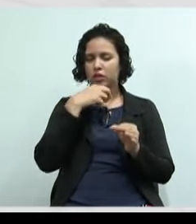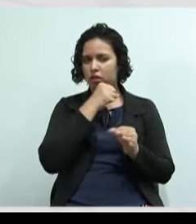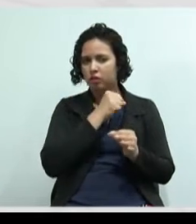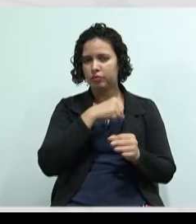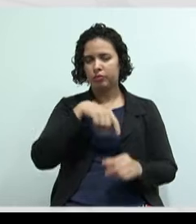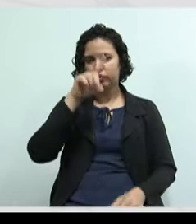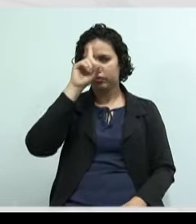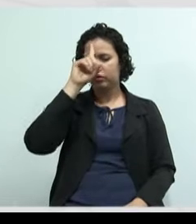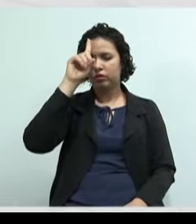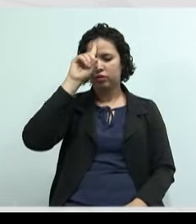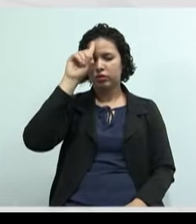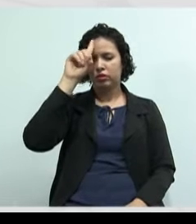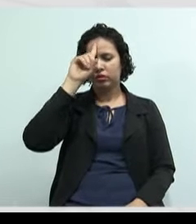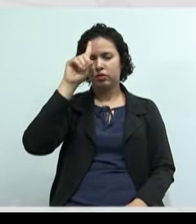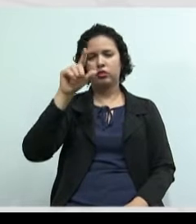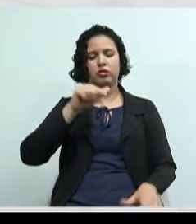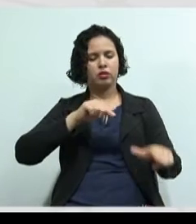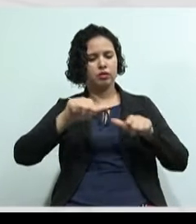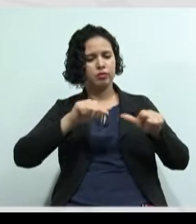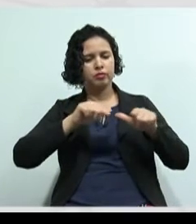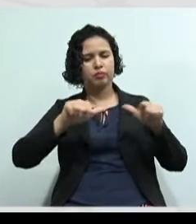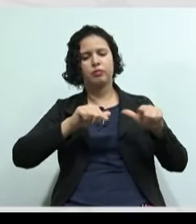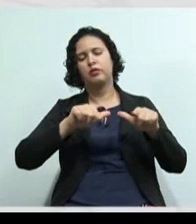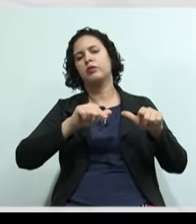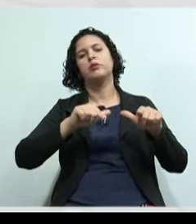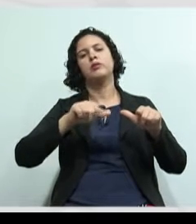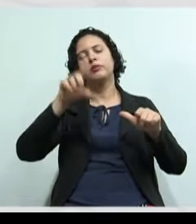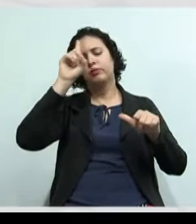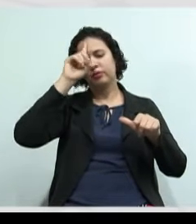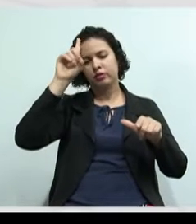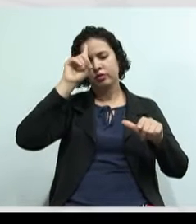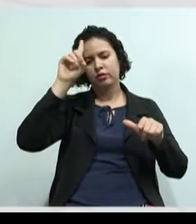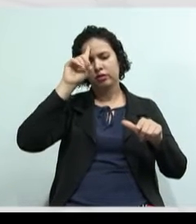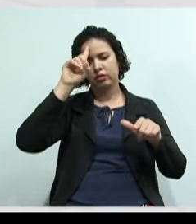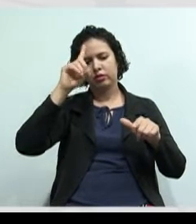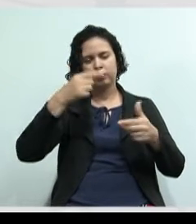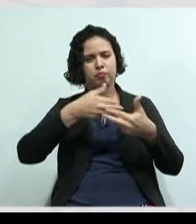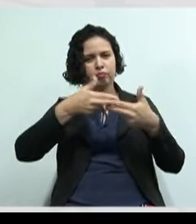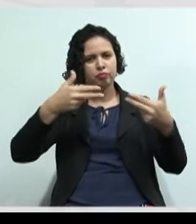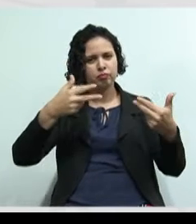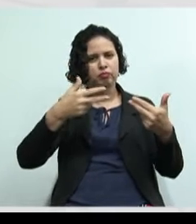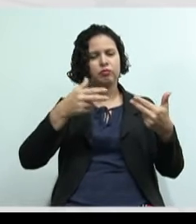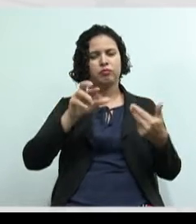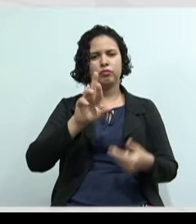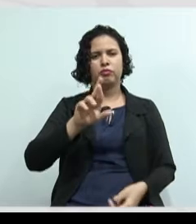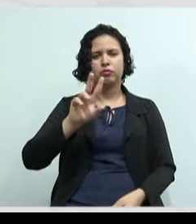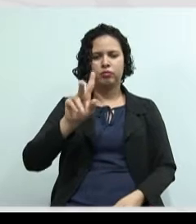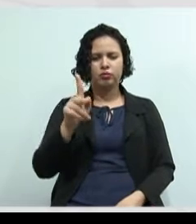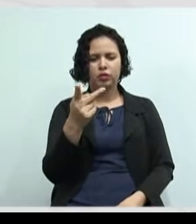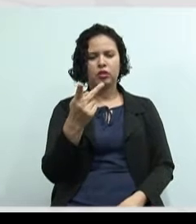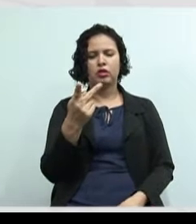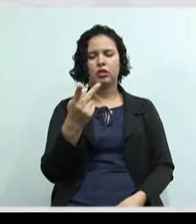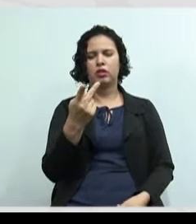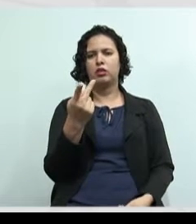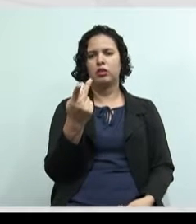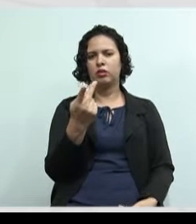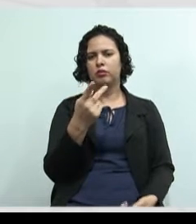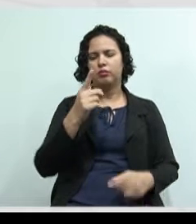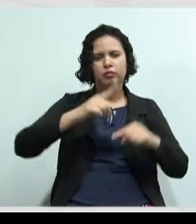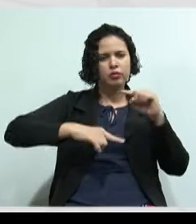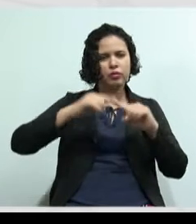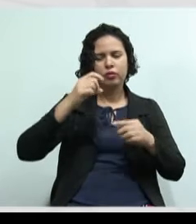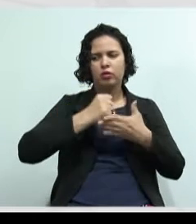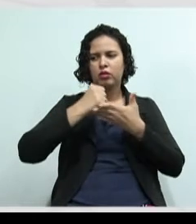rotina, né, do dia a dia, como lotes de produção, roteiro de entrega, requisitos de recursos humanos, enfim. Esse tipo de